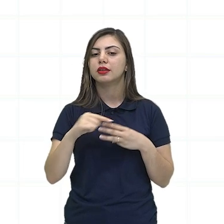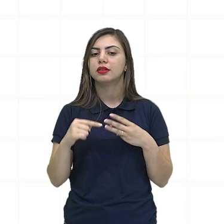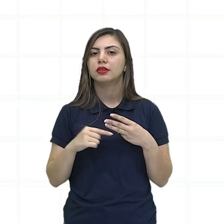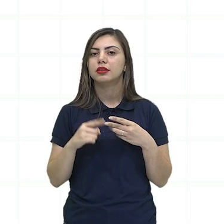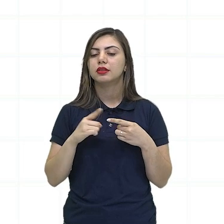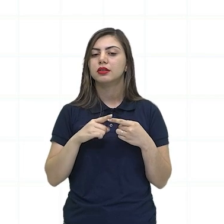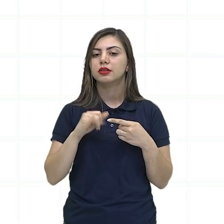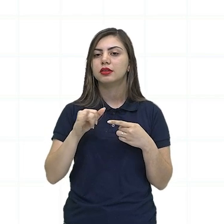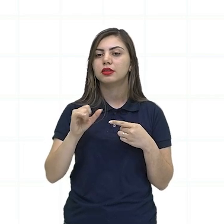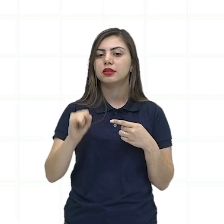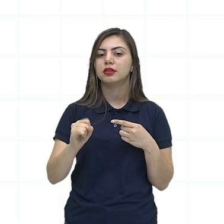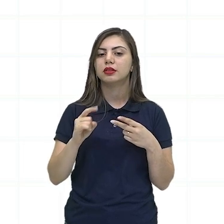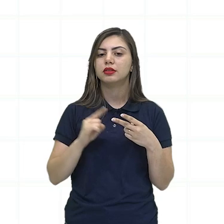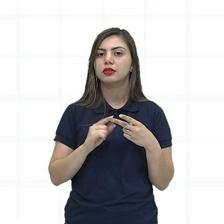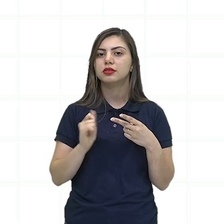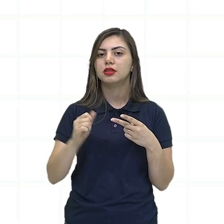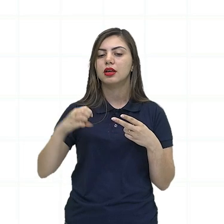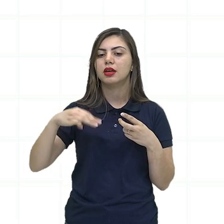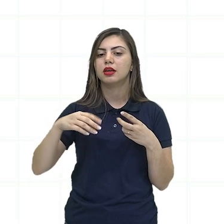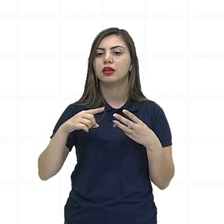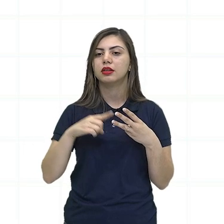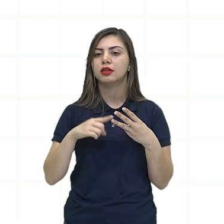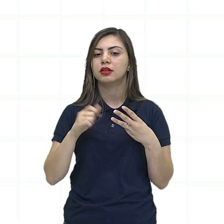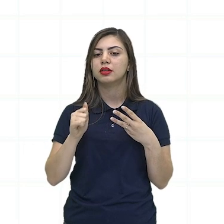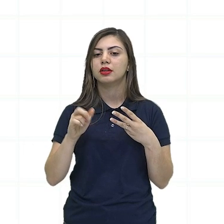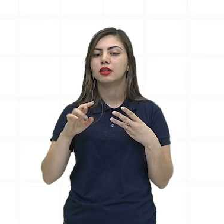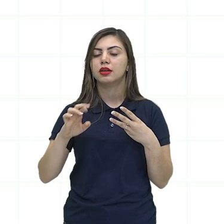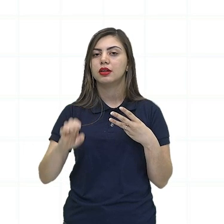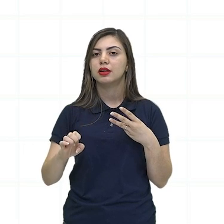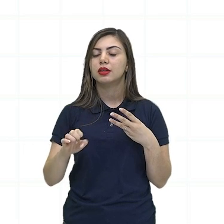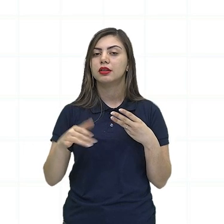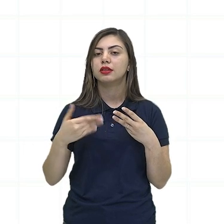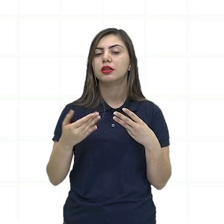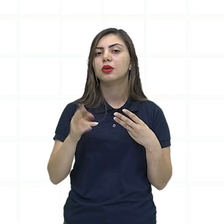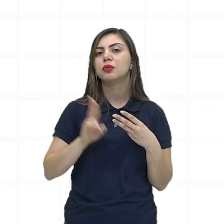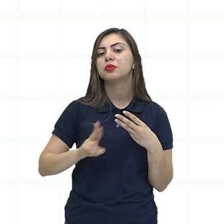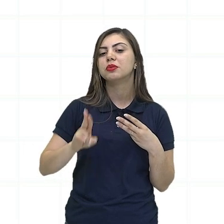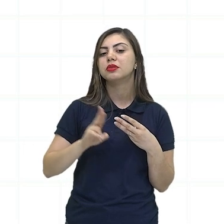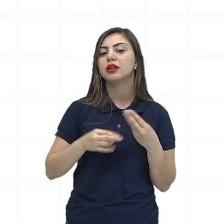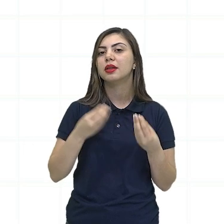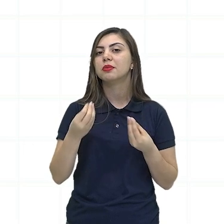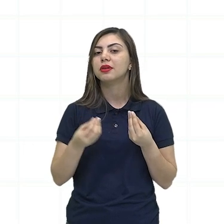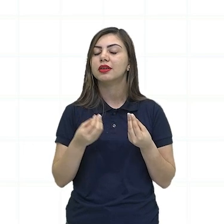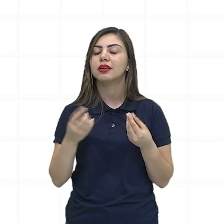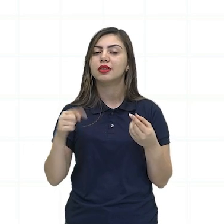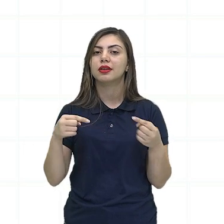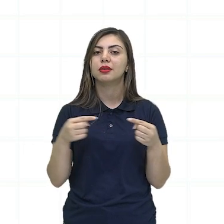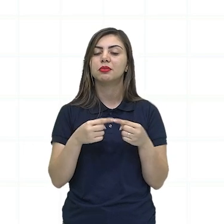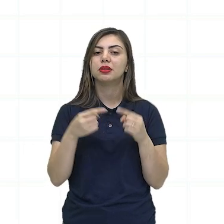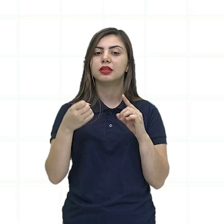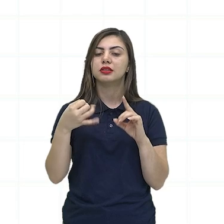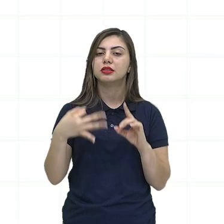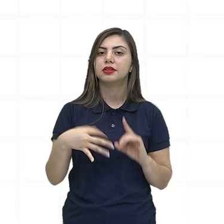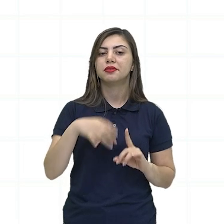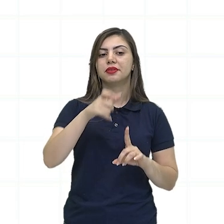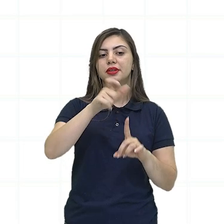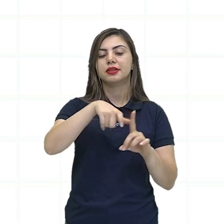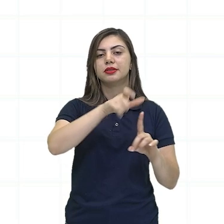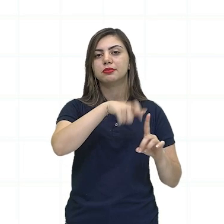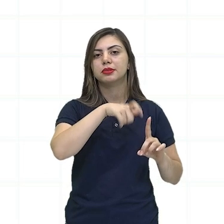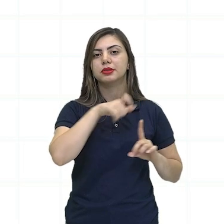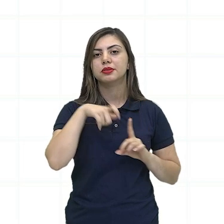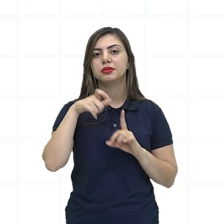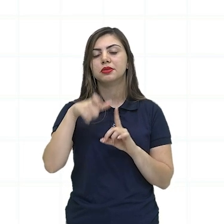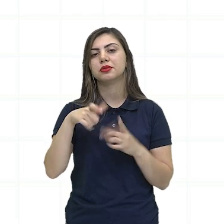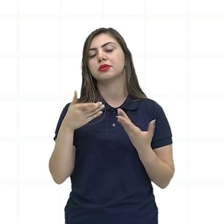am, ou are. E ele vai ser utilizado para descrever, né? As pessoas, para